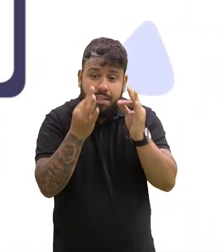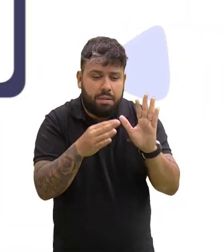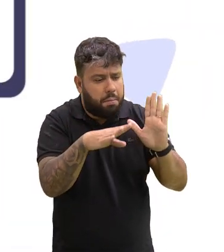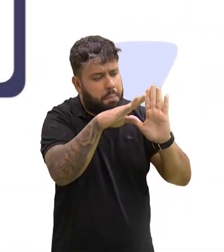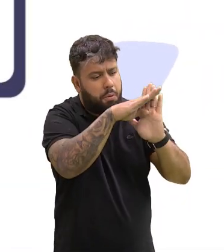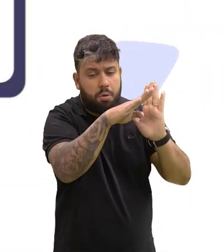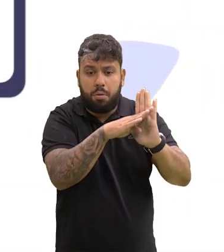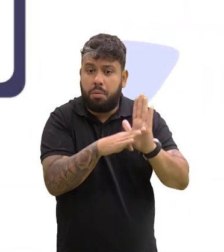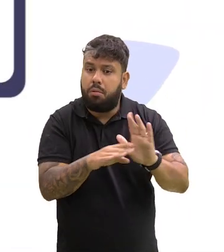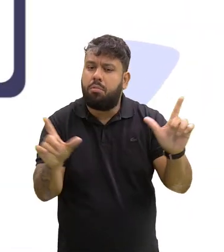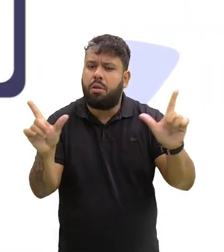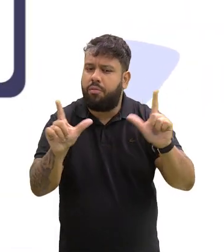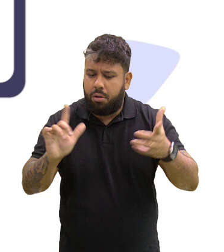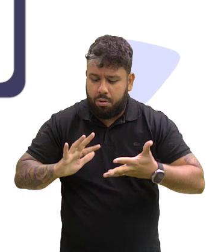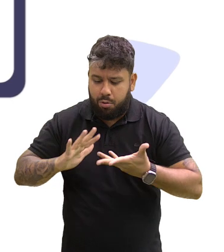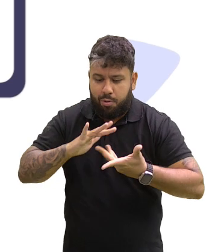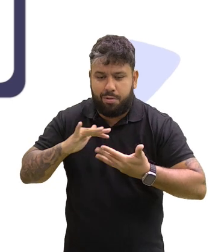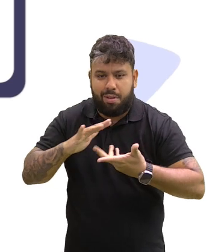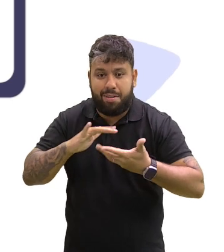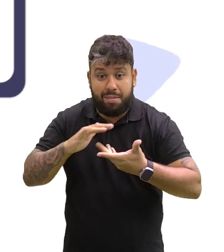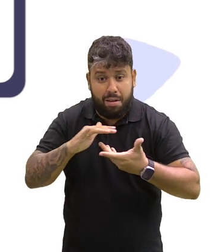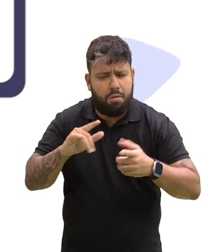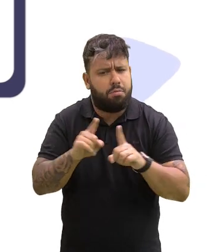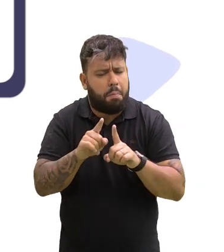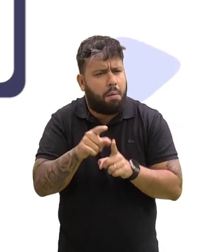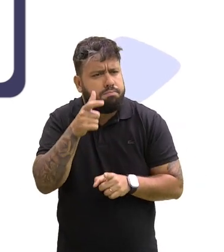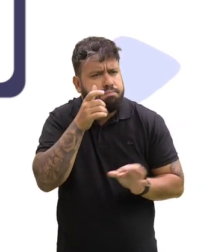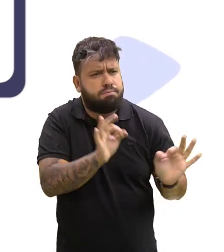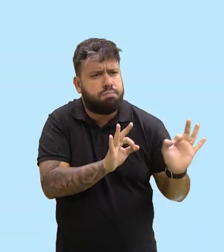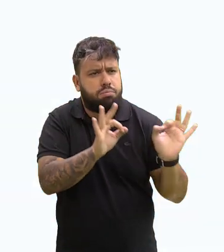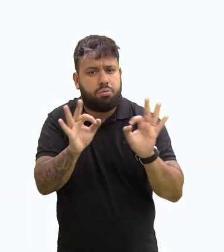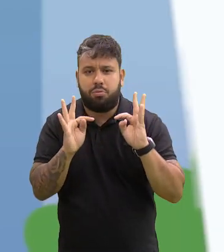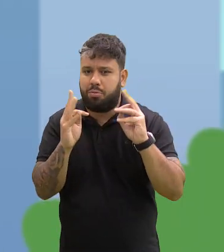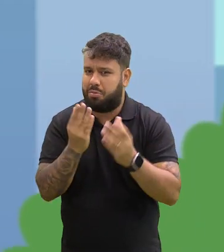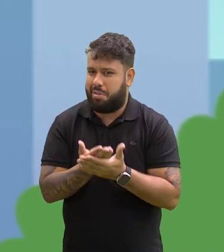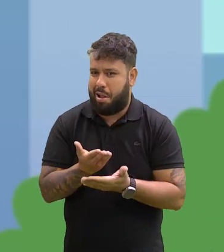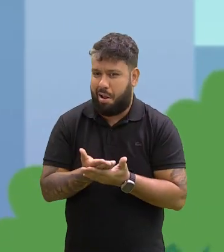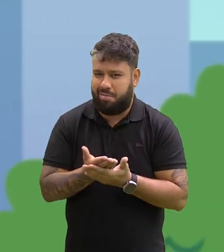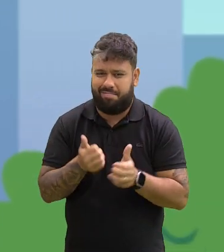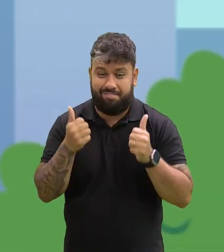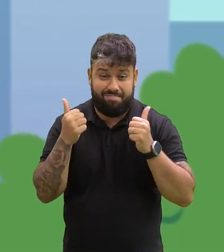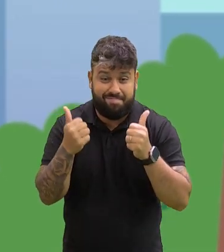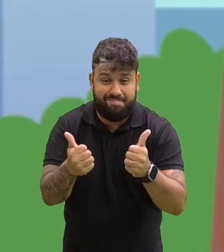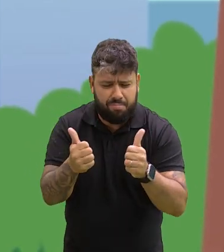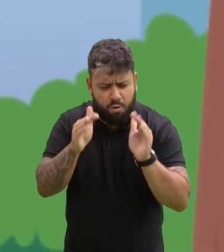da TV Encontro das Águas e acompanhe todas as nossas aulas. É isso aí.